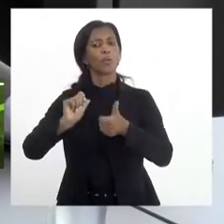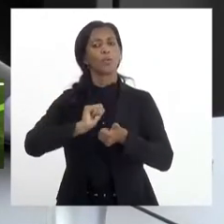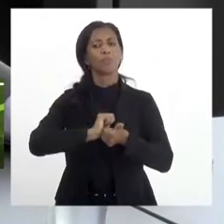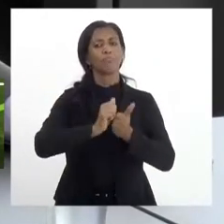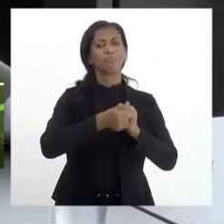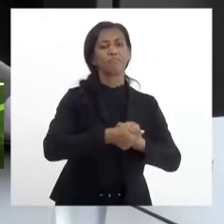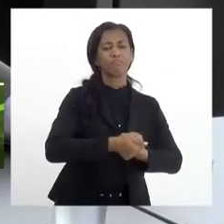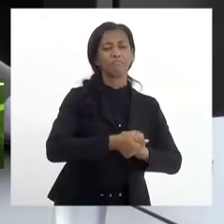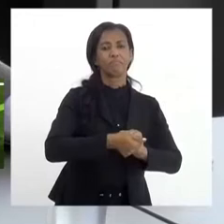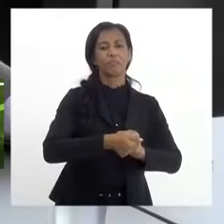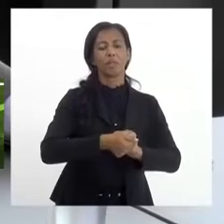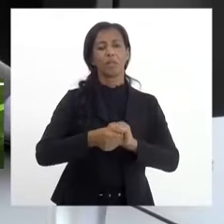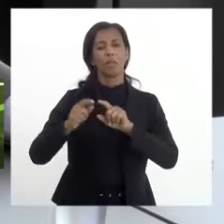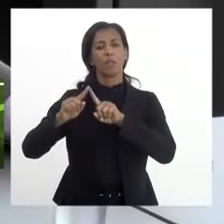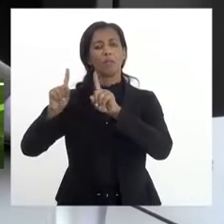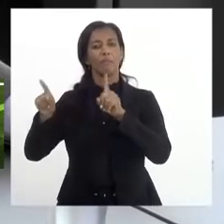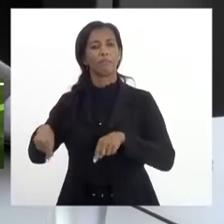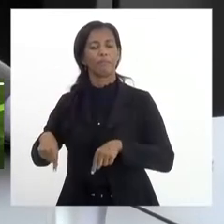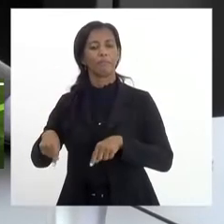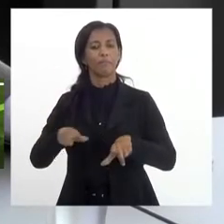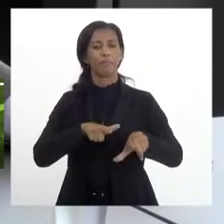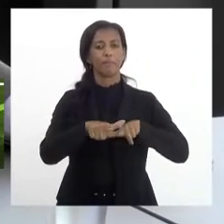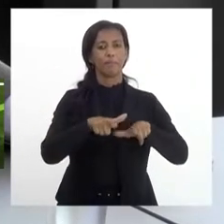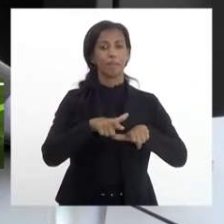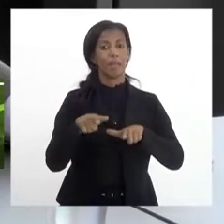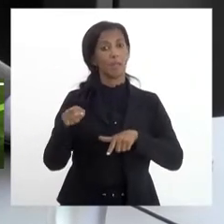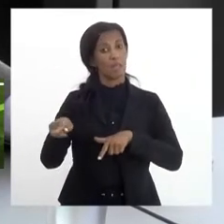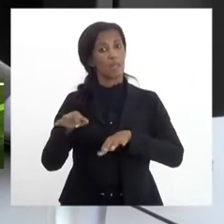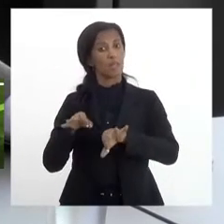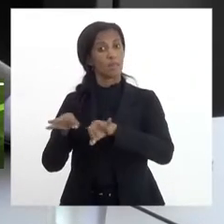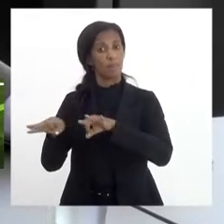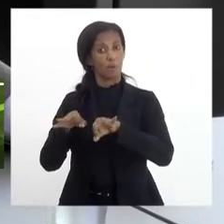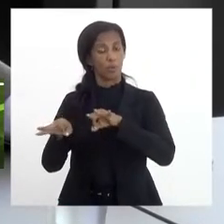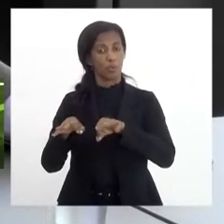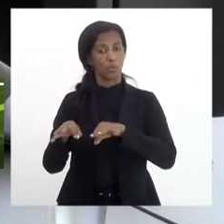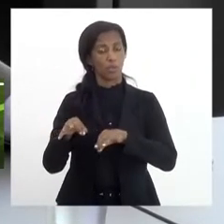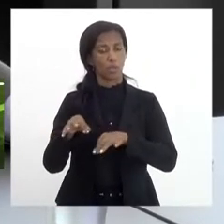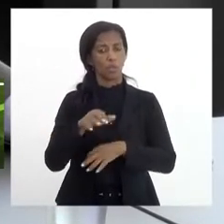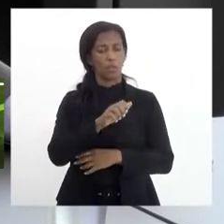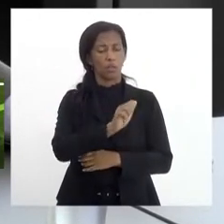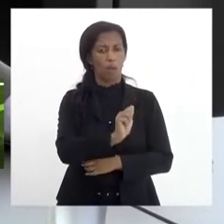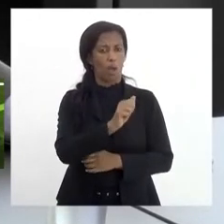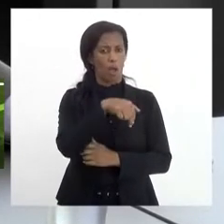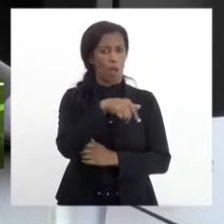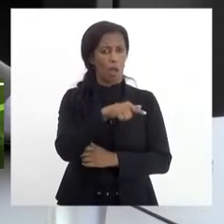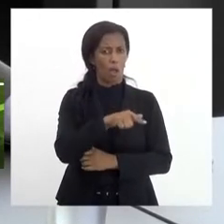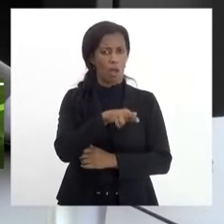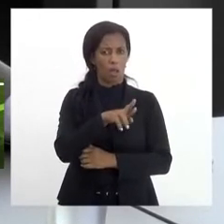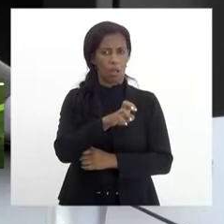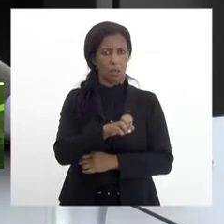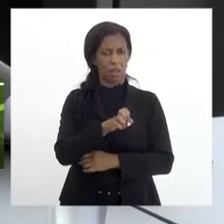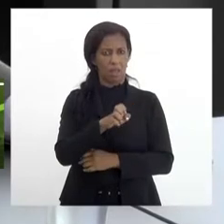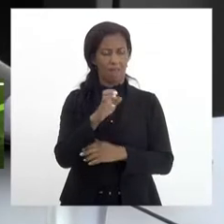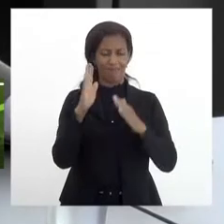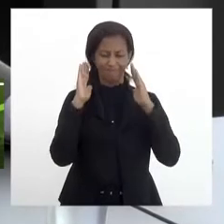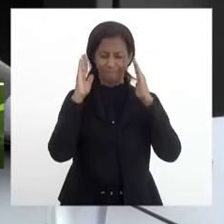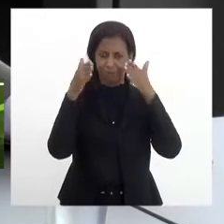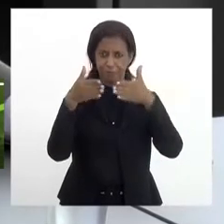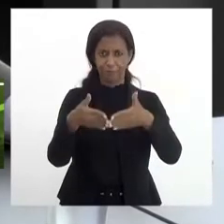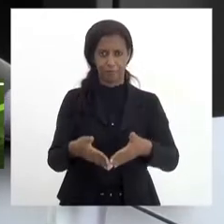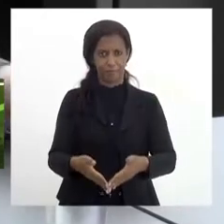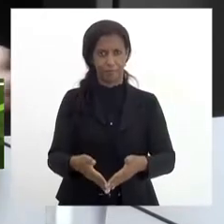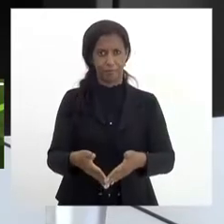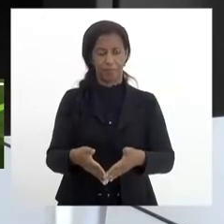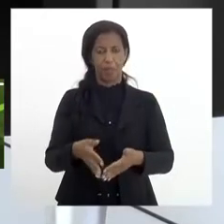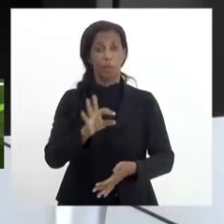do funcionalismo público. Esse projeto do deputado André Lazzaroni é específico